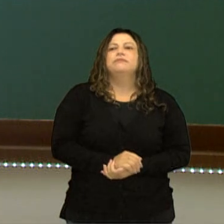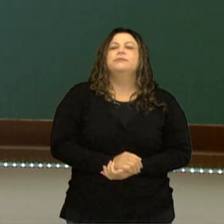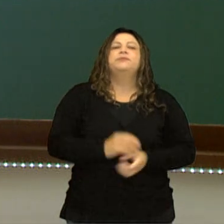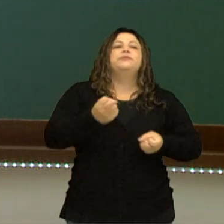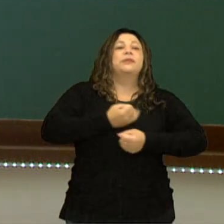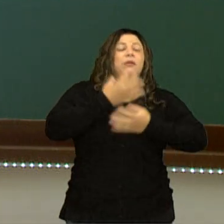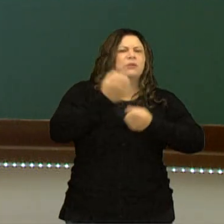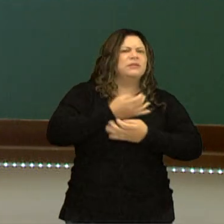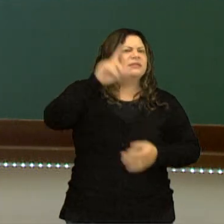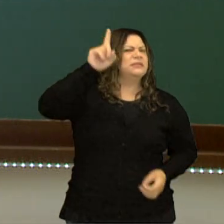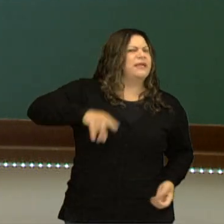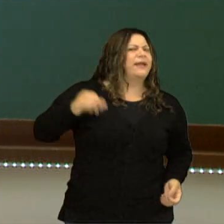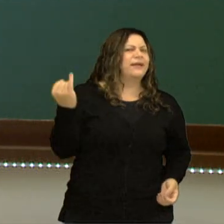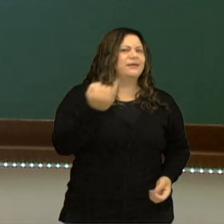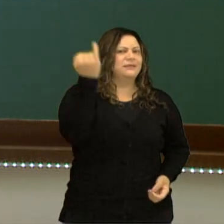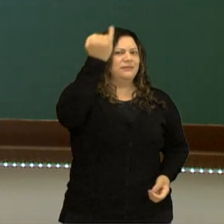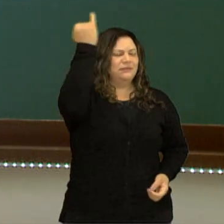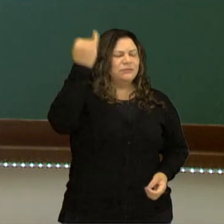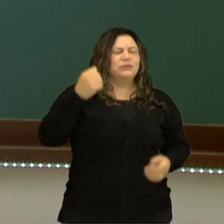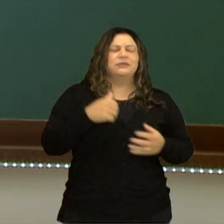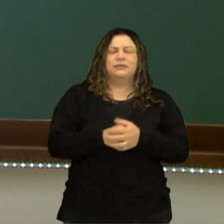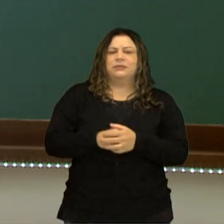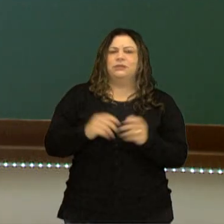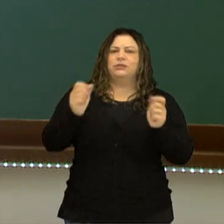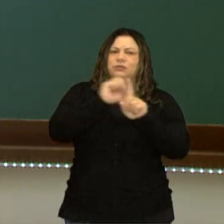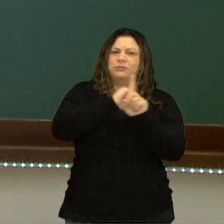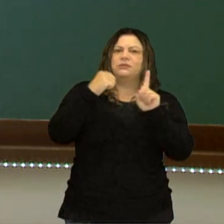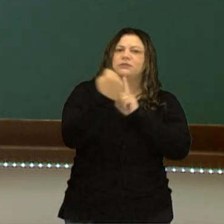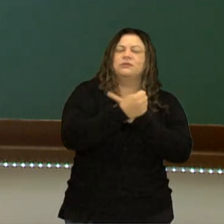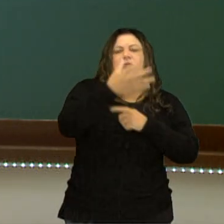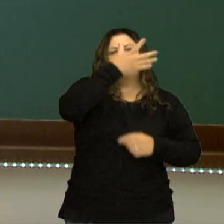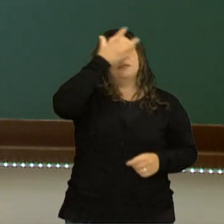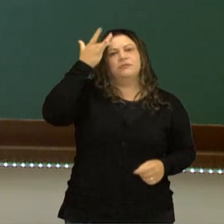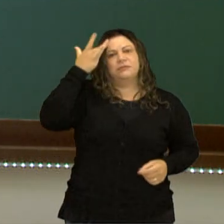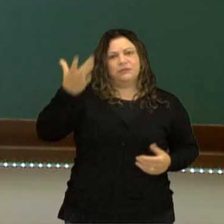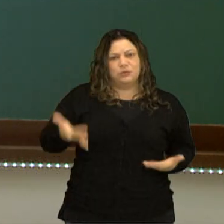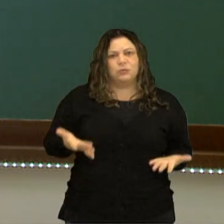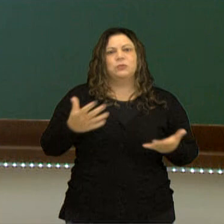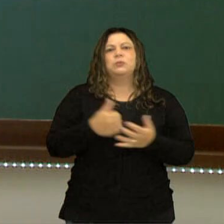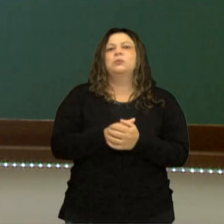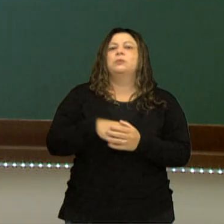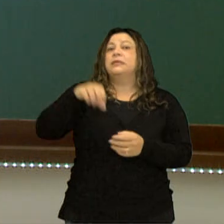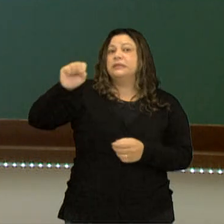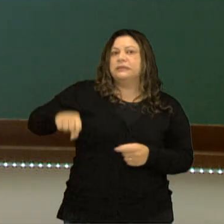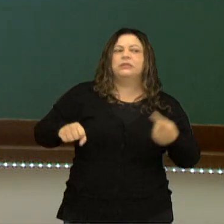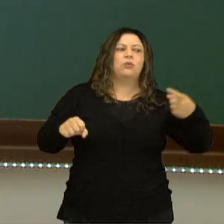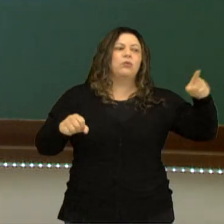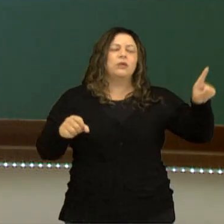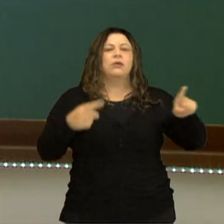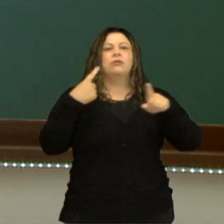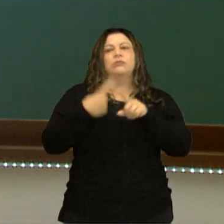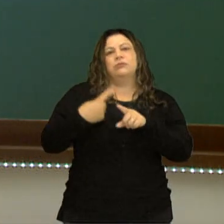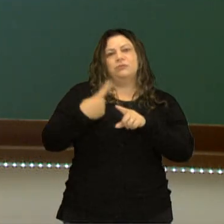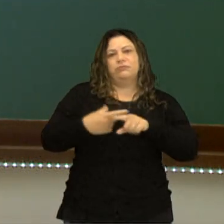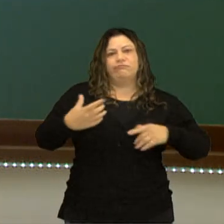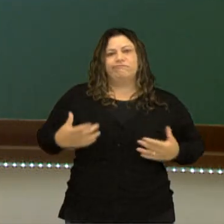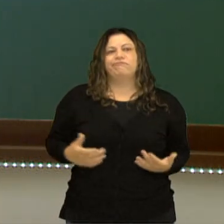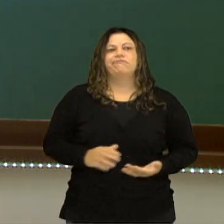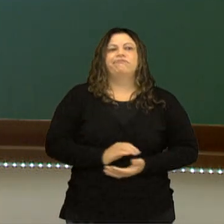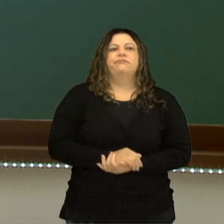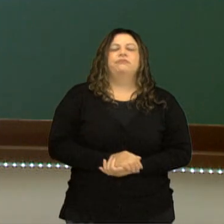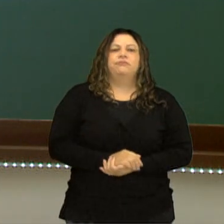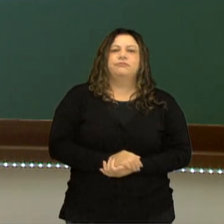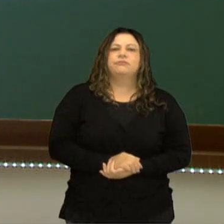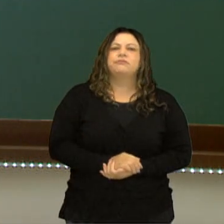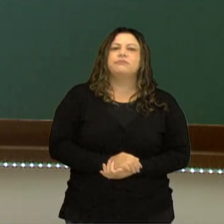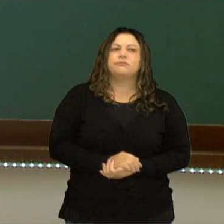é importante para a sociedade, para as pessoas? Sim ou não? E por quê? Então, aqui